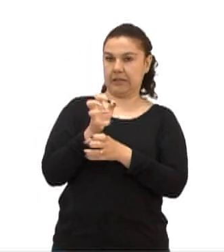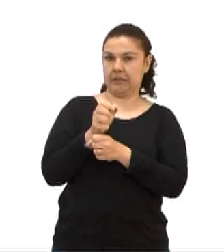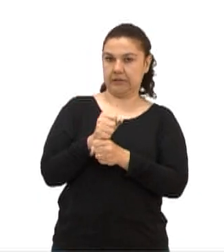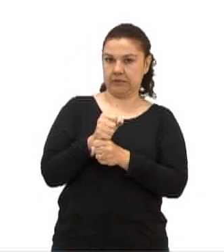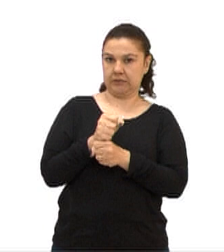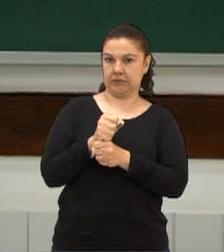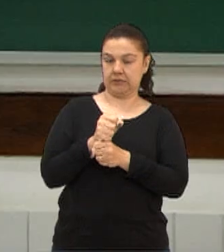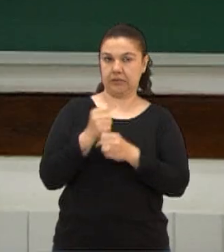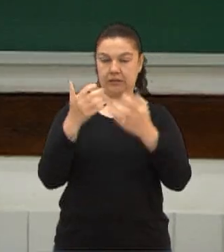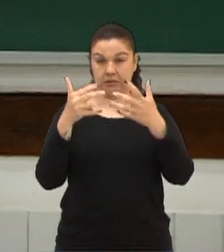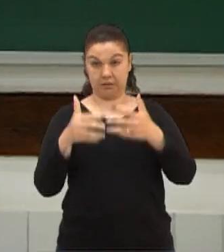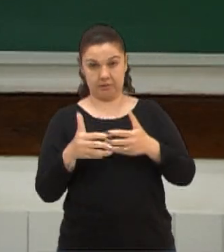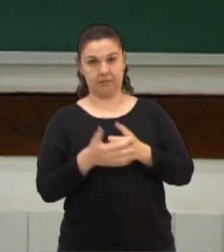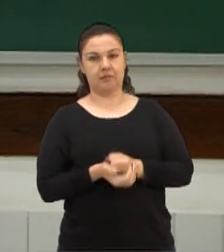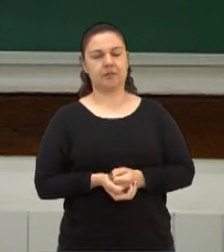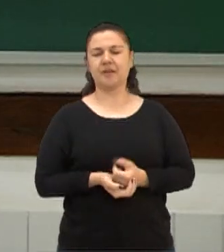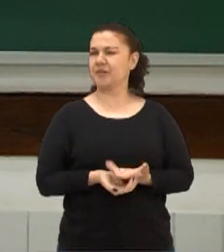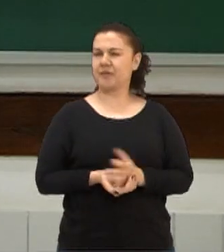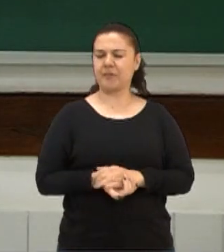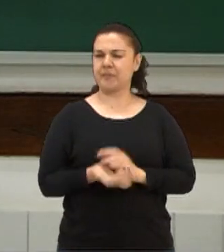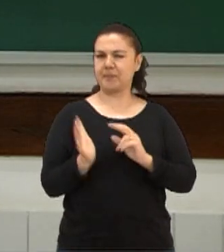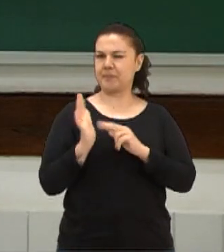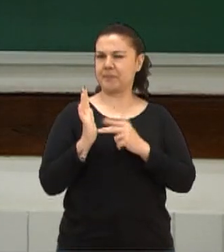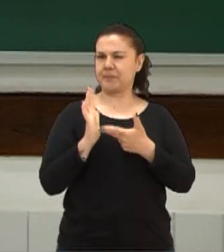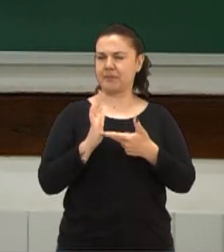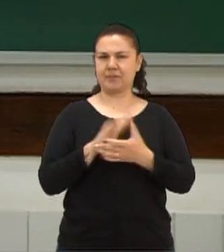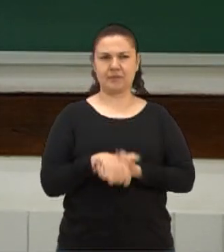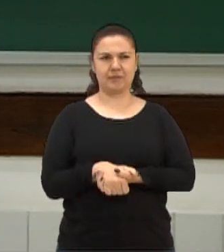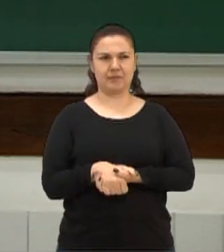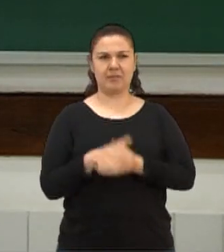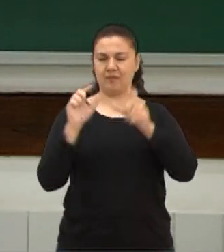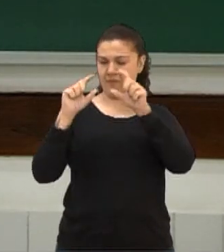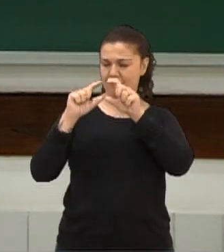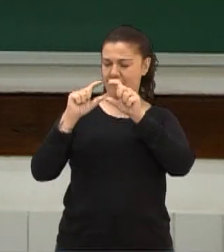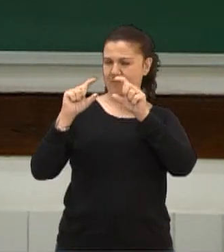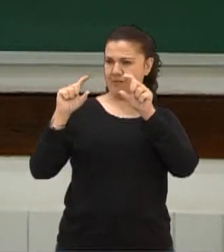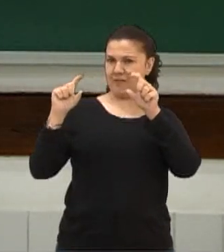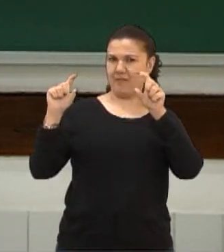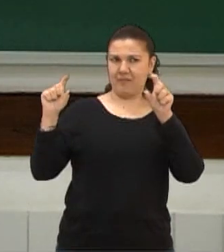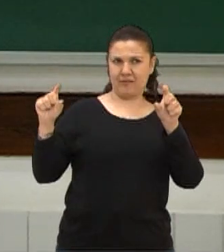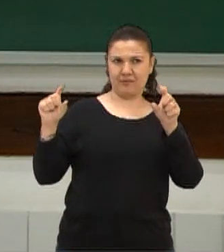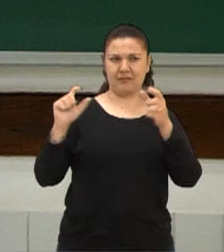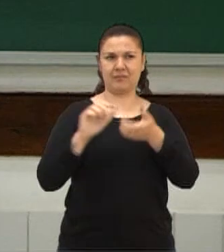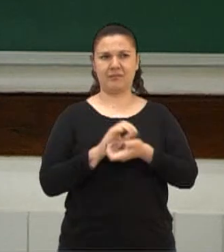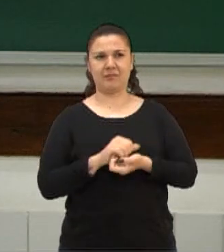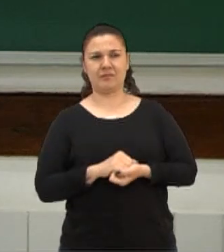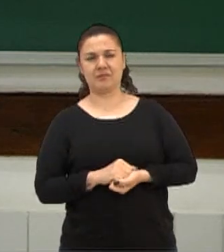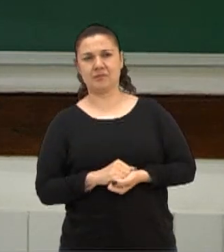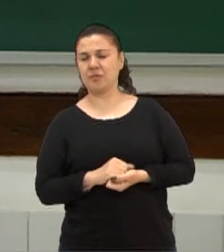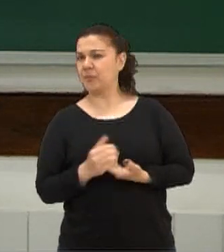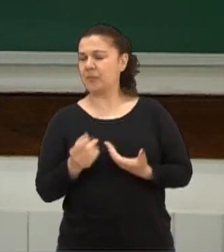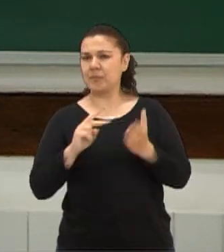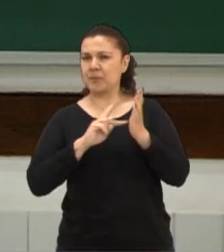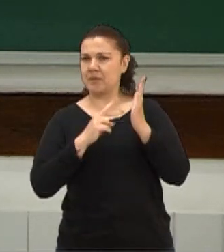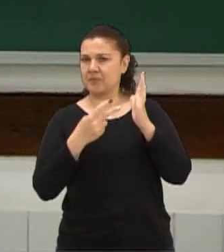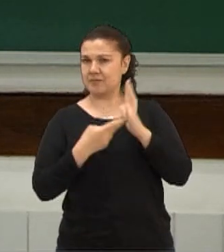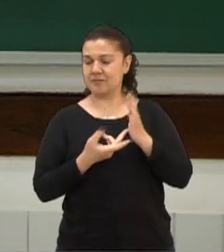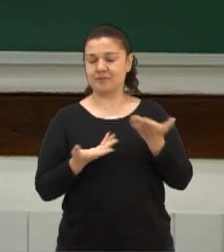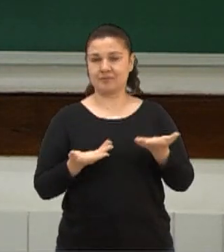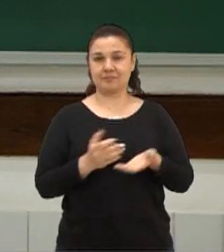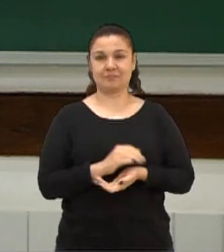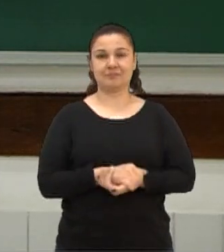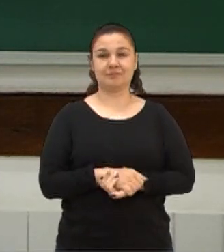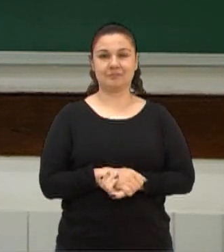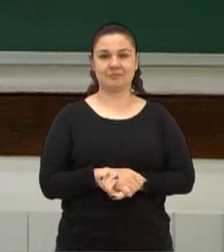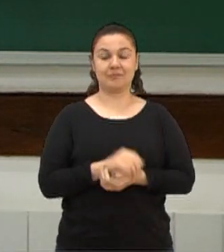têmpora assedia. E agora, o que quer dizer isso? A prata, a preta têmpora assedia. Um tempo para você